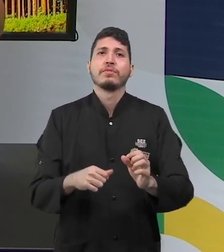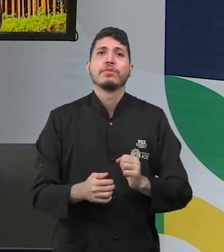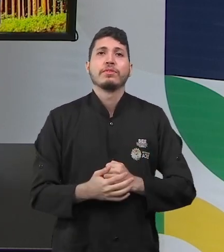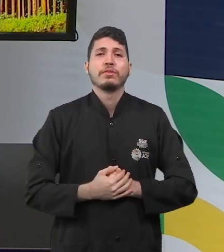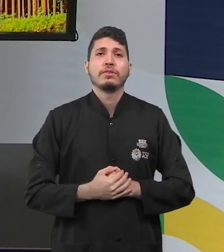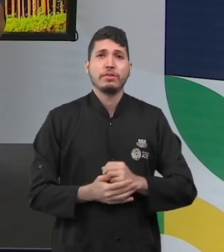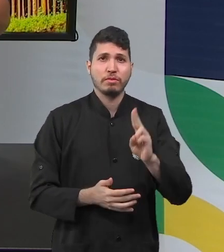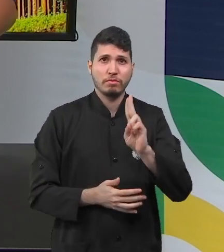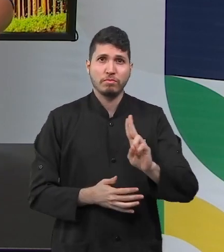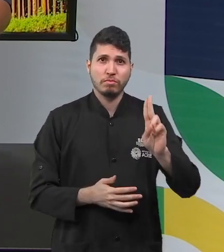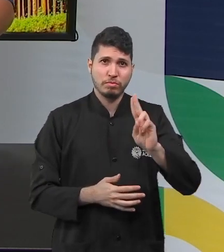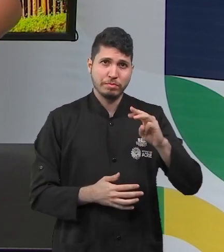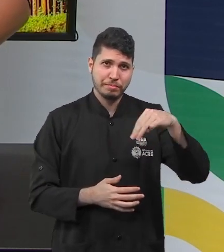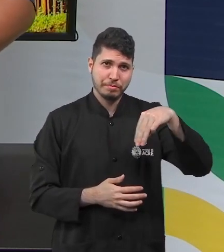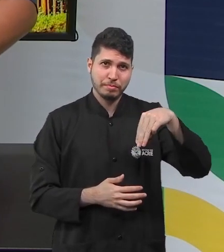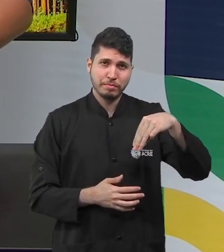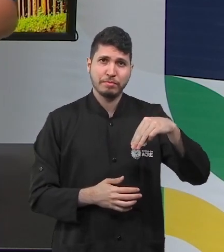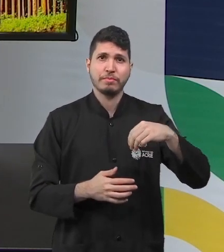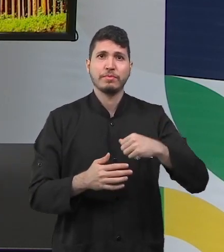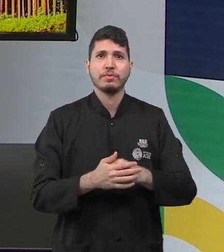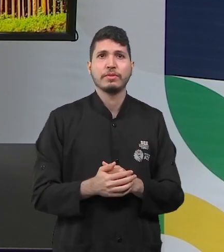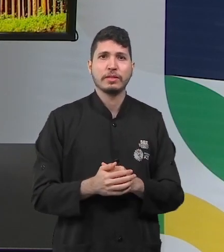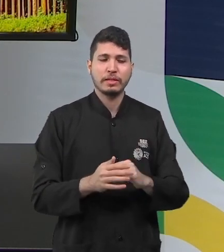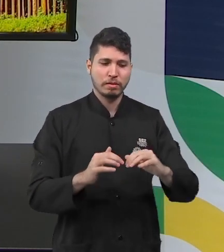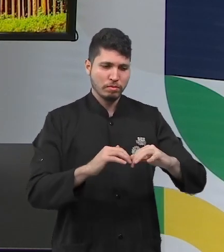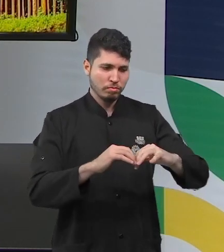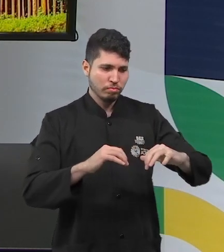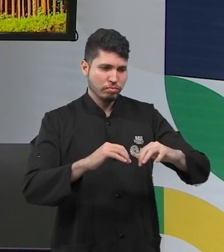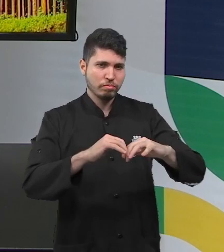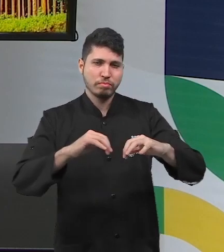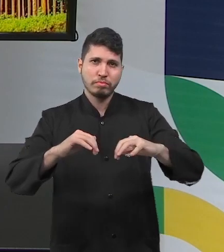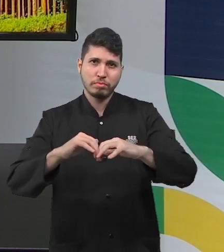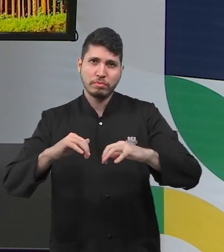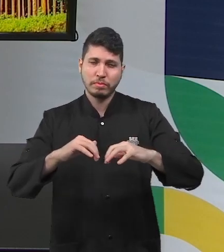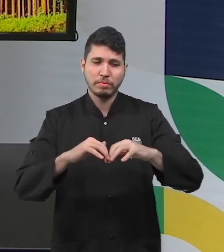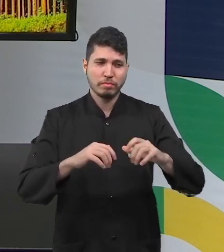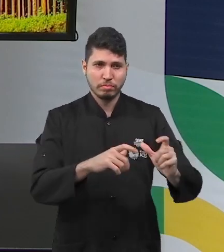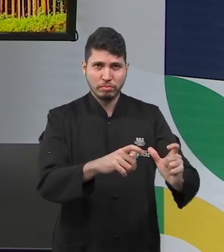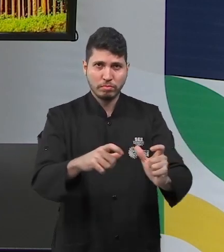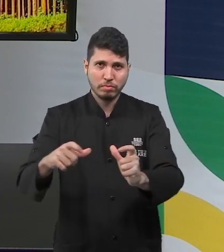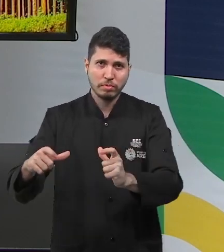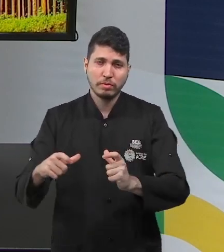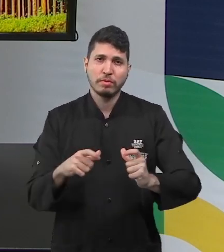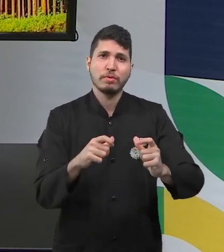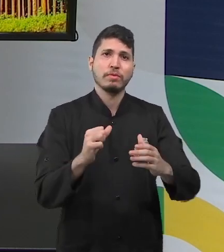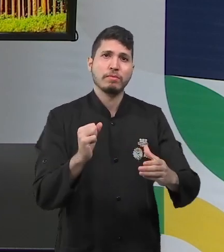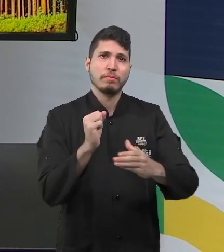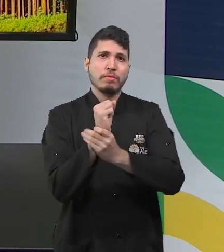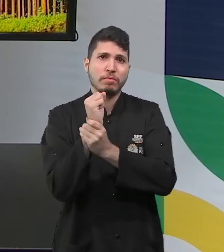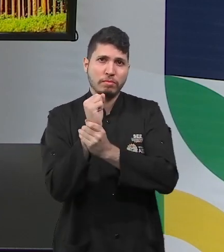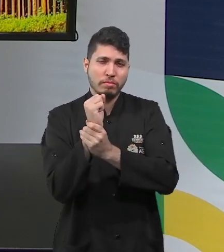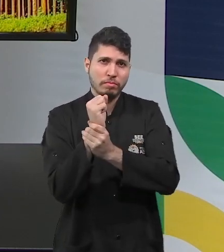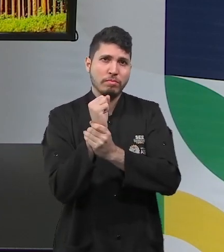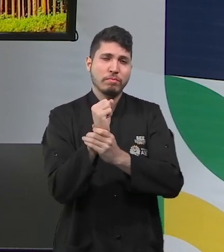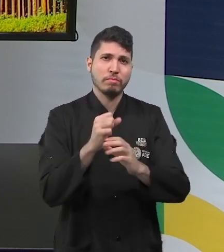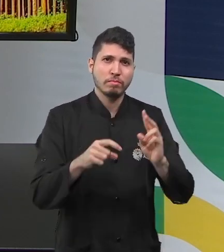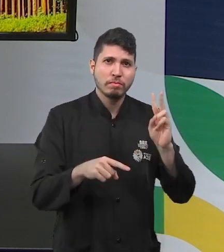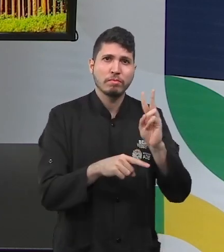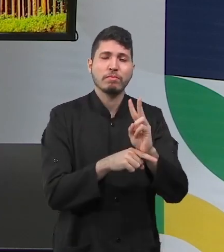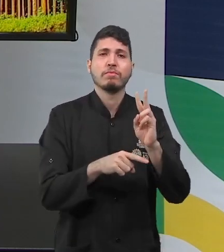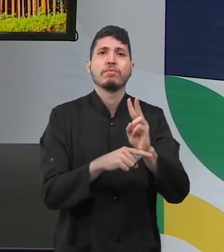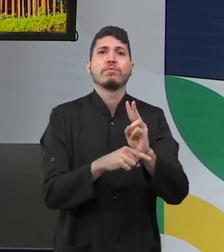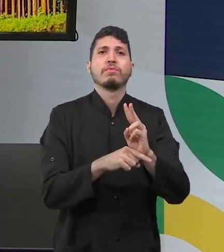há a divisão das áreas e os corredores ecológicos para manter a preservação da fauna, da flora e